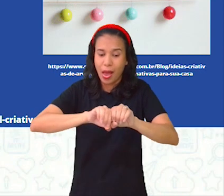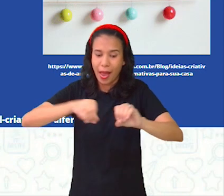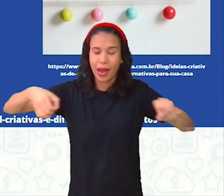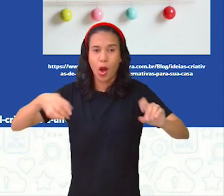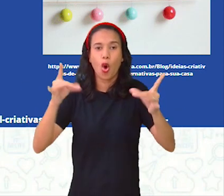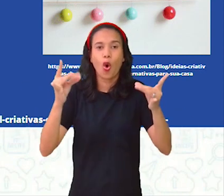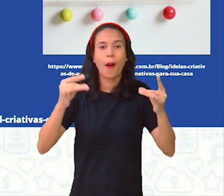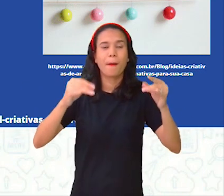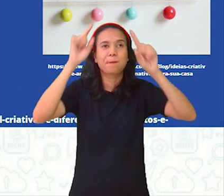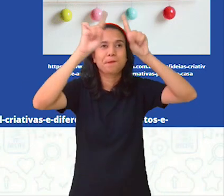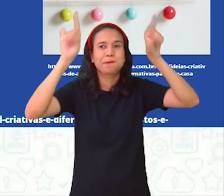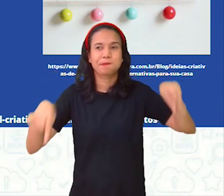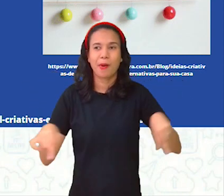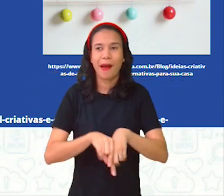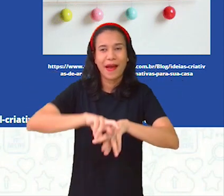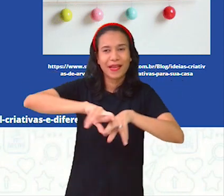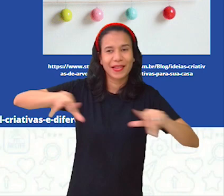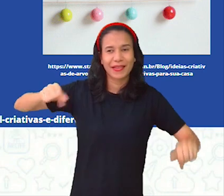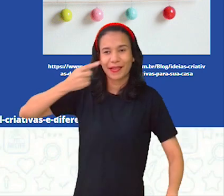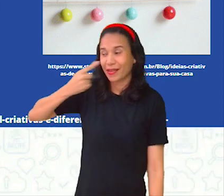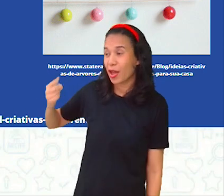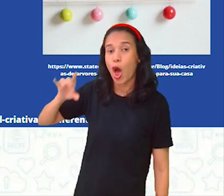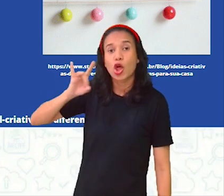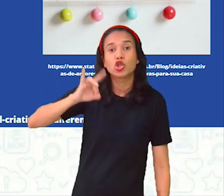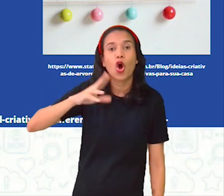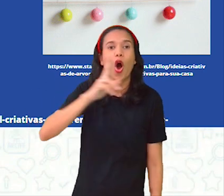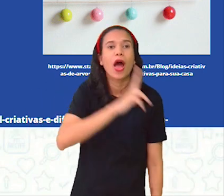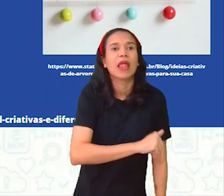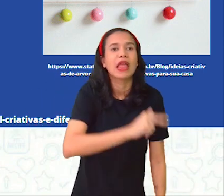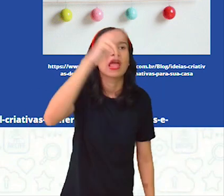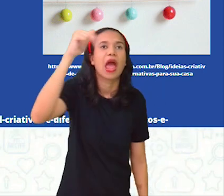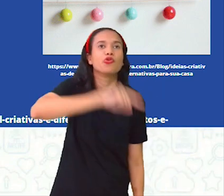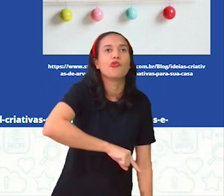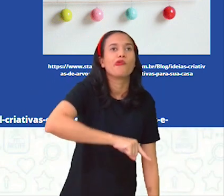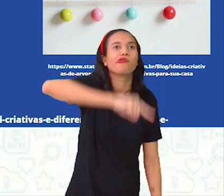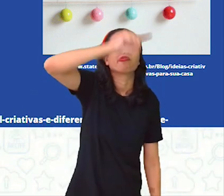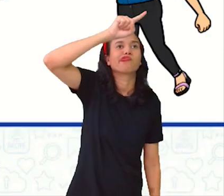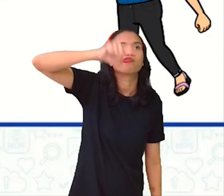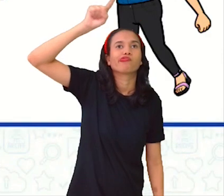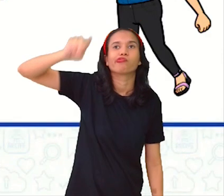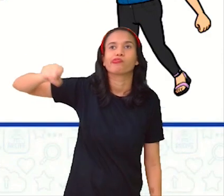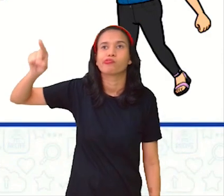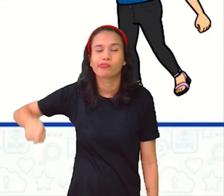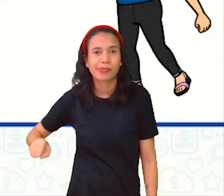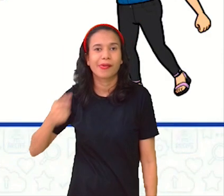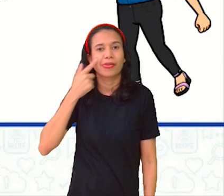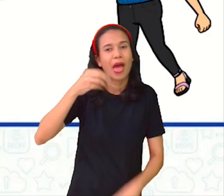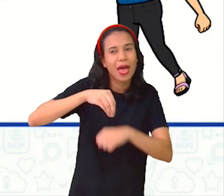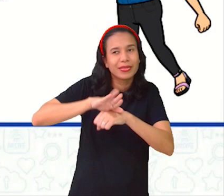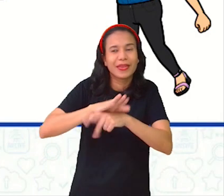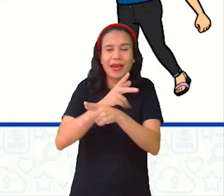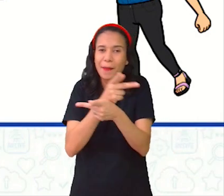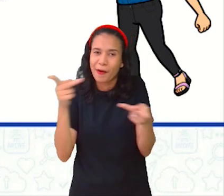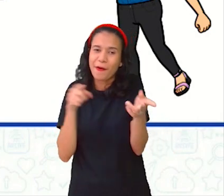na parede. E essas outras aqui, ó, só desenhada, minha gente, na parede. Então é uma sugestão para vocês,